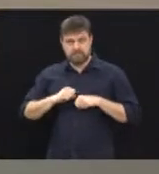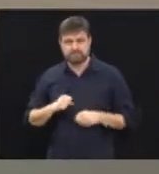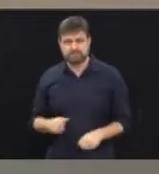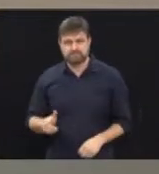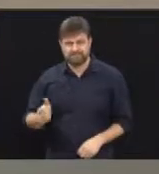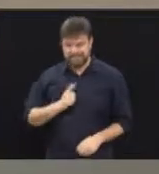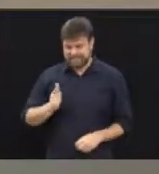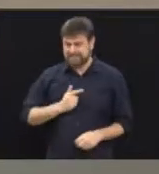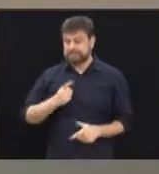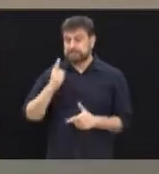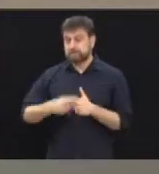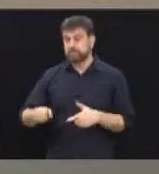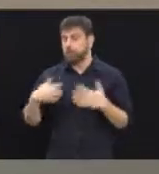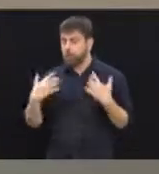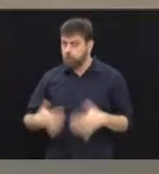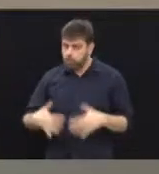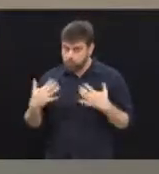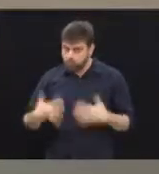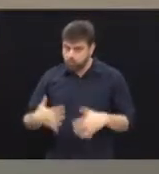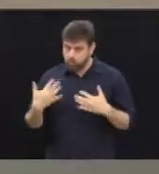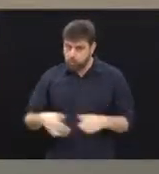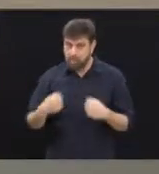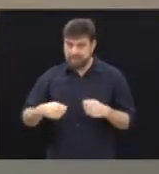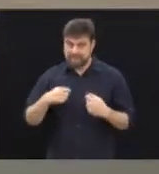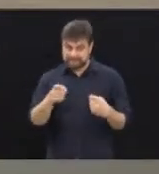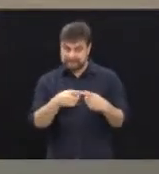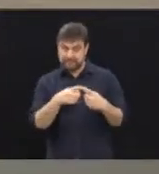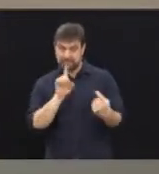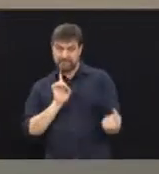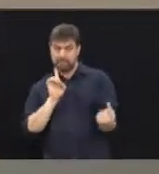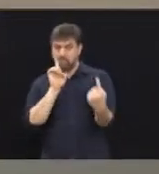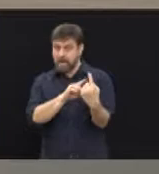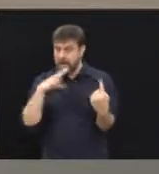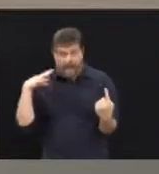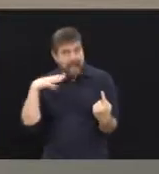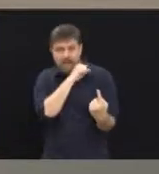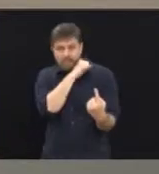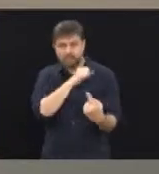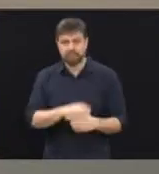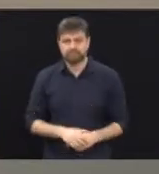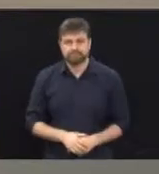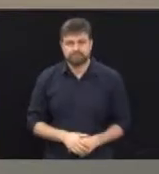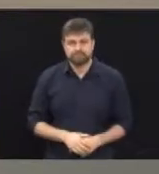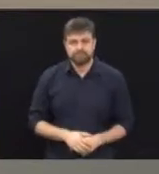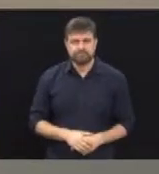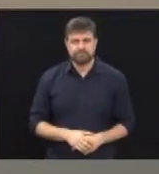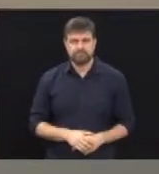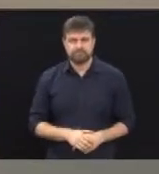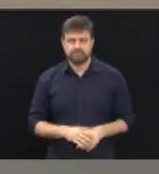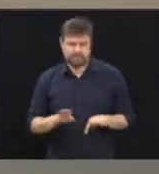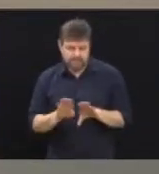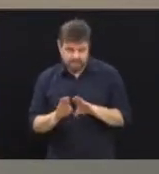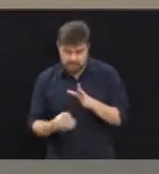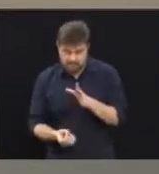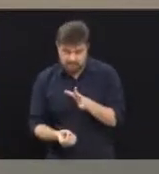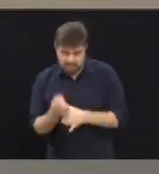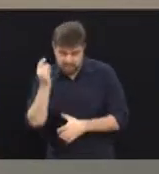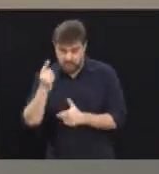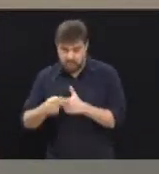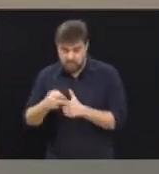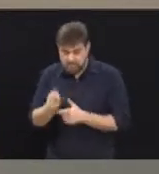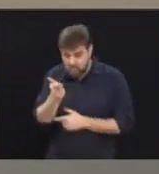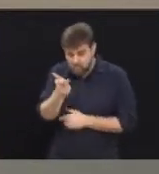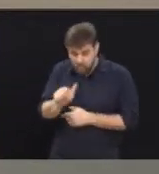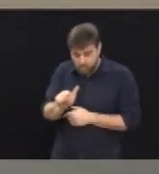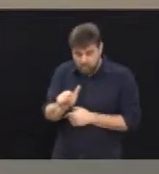são situações muito sérias que tem que procurar, sim, uma ajuda. Numa situação um pouco menos grave, né, que